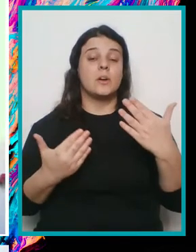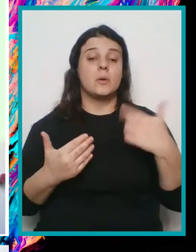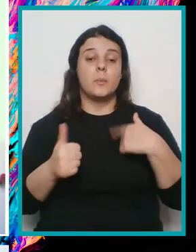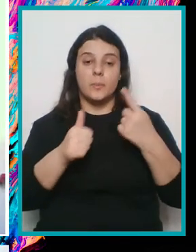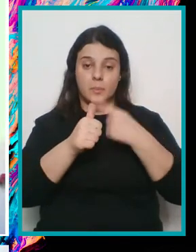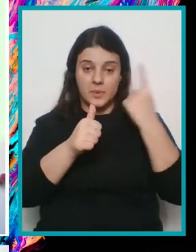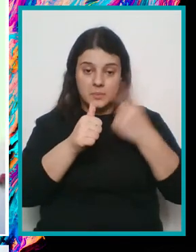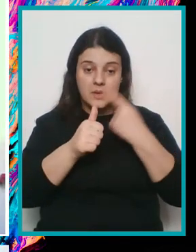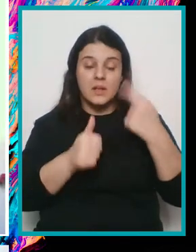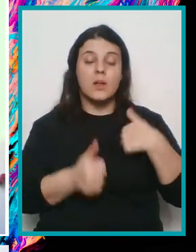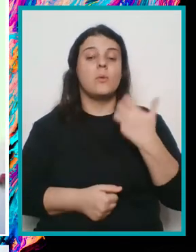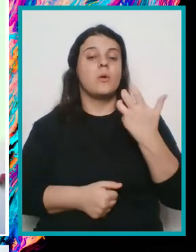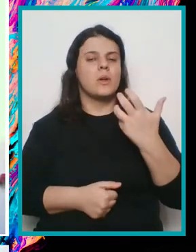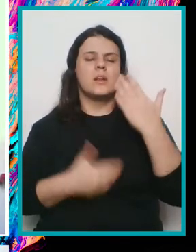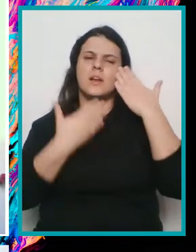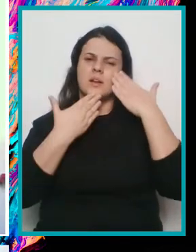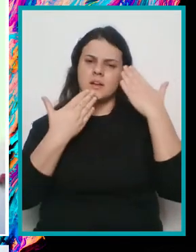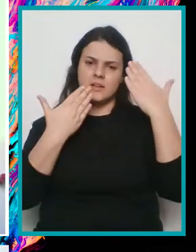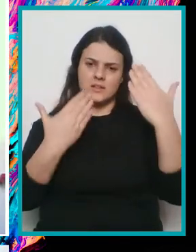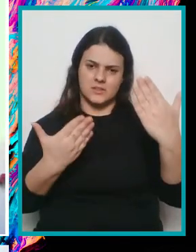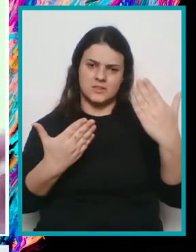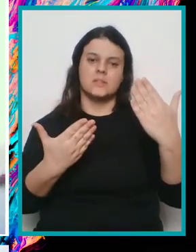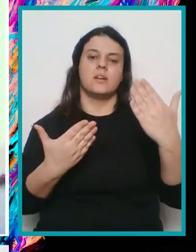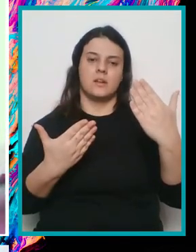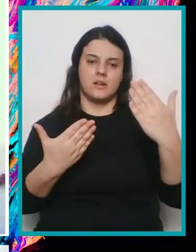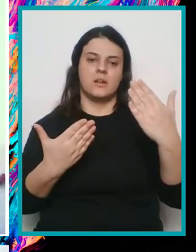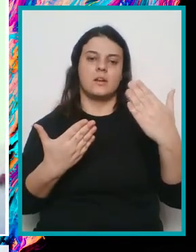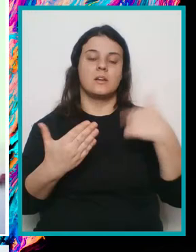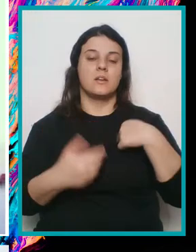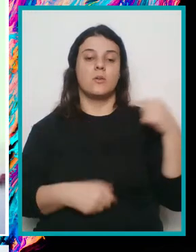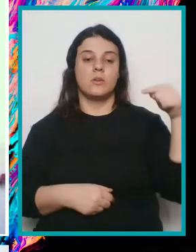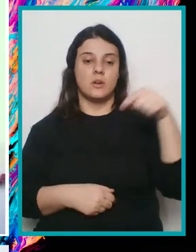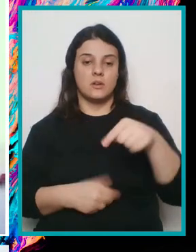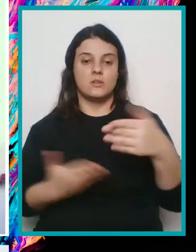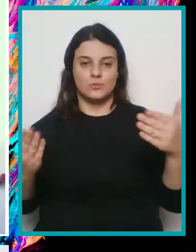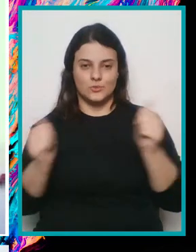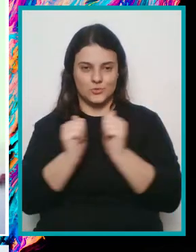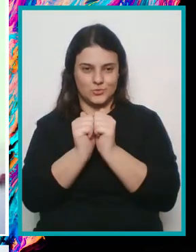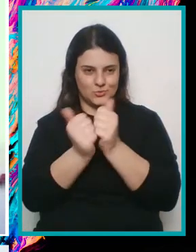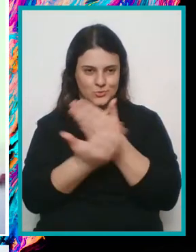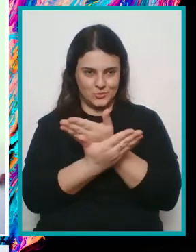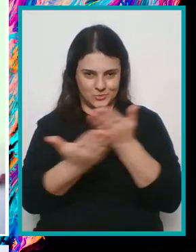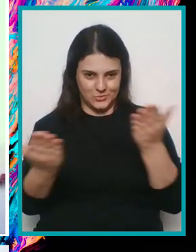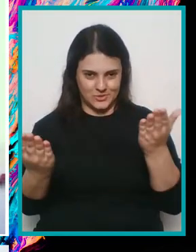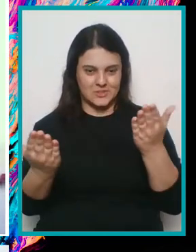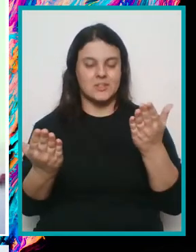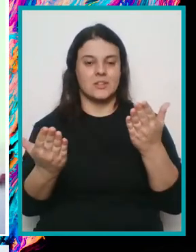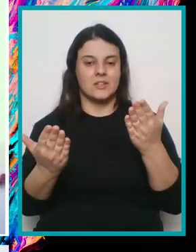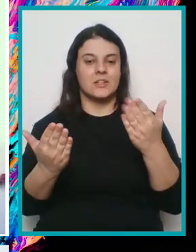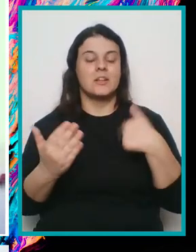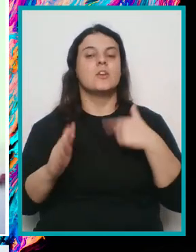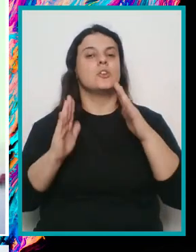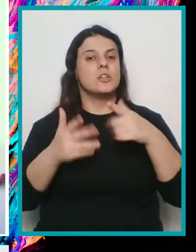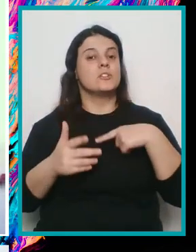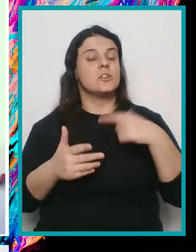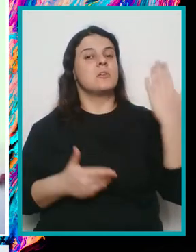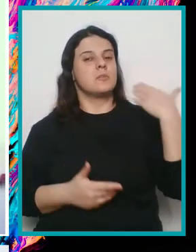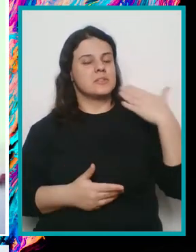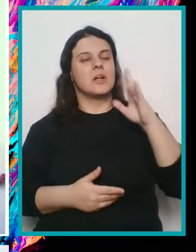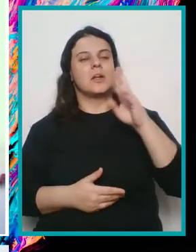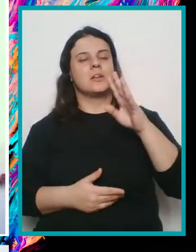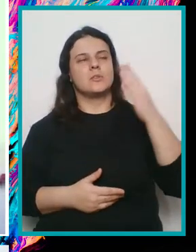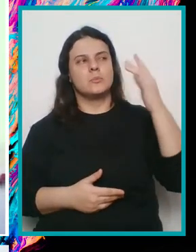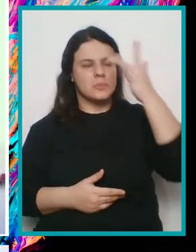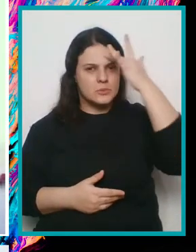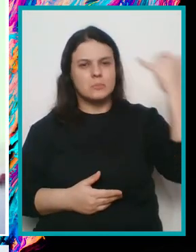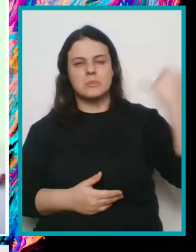minha organização aqui no Brasil e também minha organização internacional que esteve com você lá em Davos.